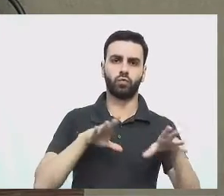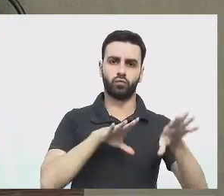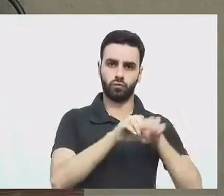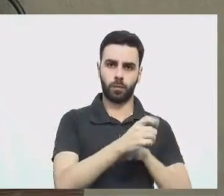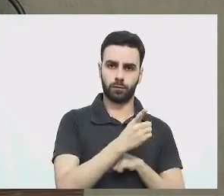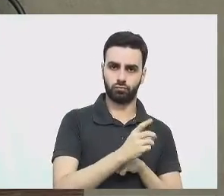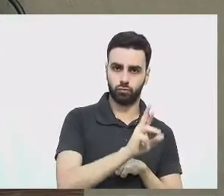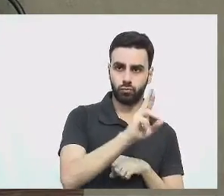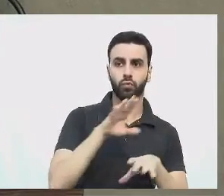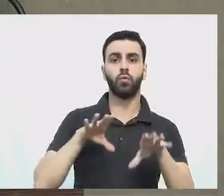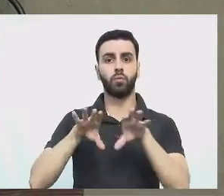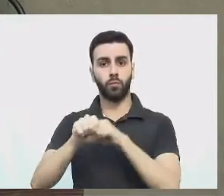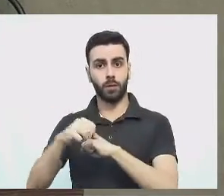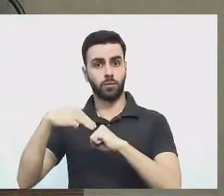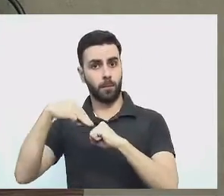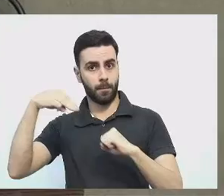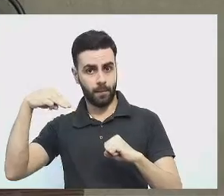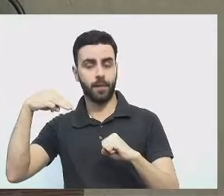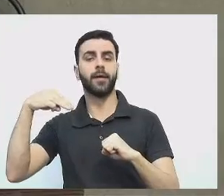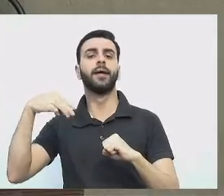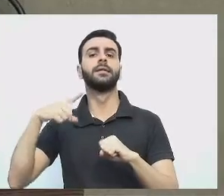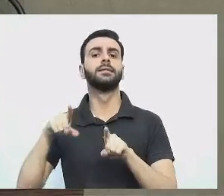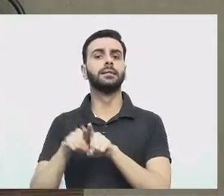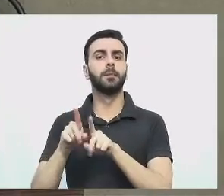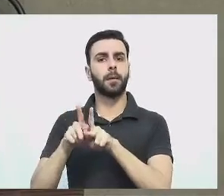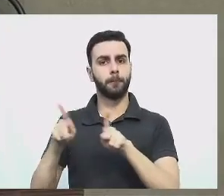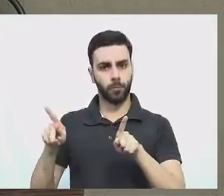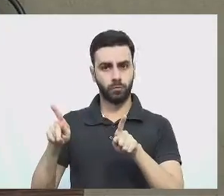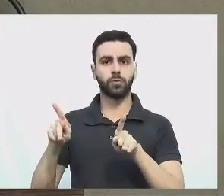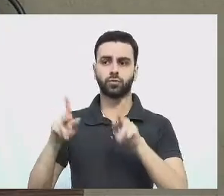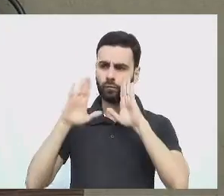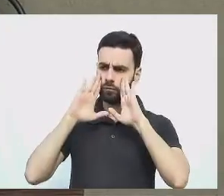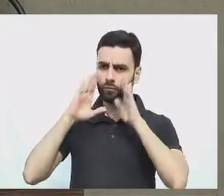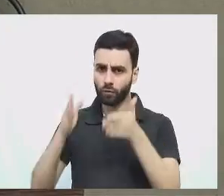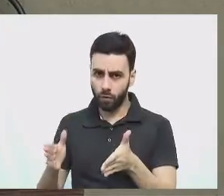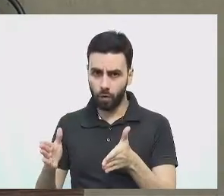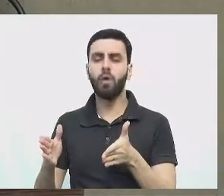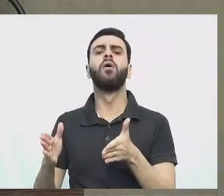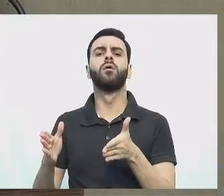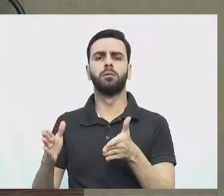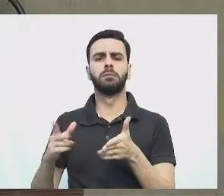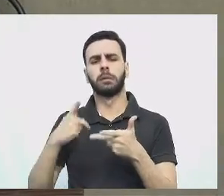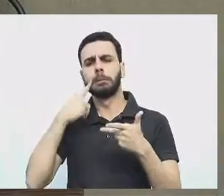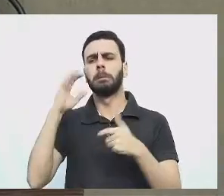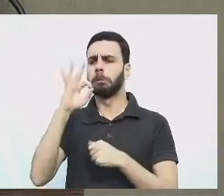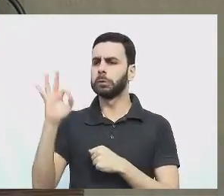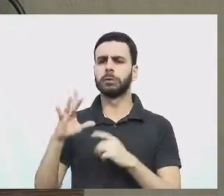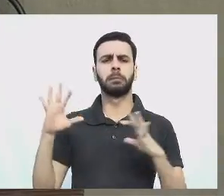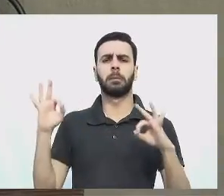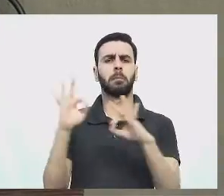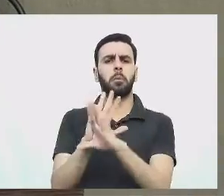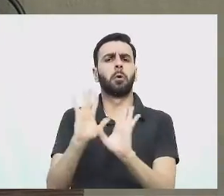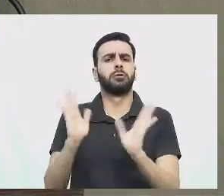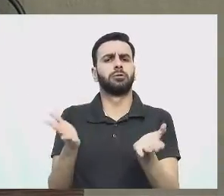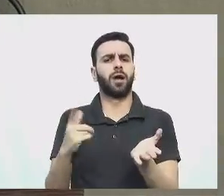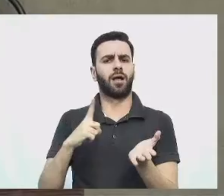mestres, professores que estejam em dedicação exclusiva, um número certo. Nós já tínhamos tudo